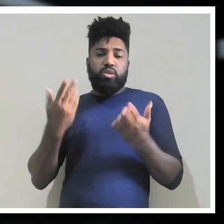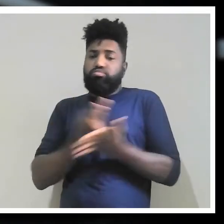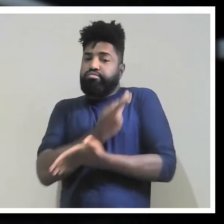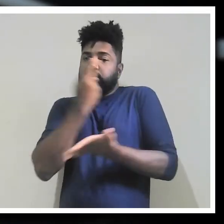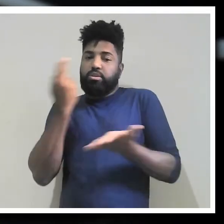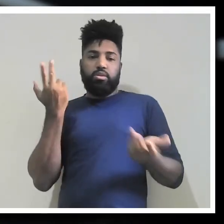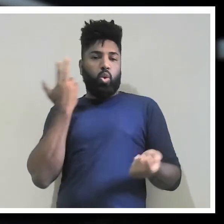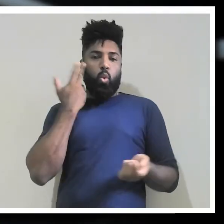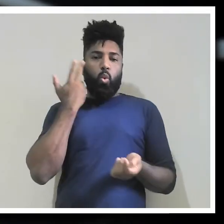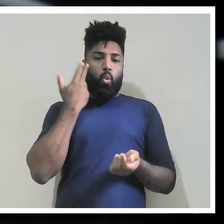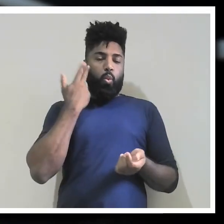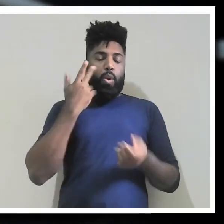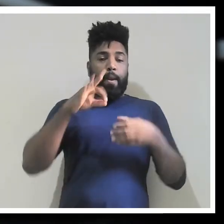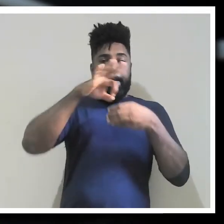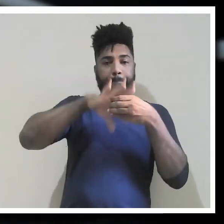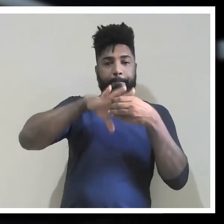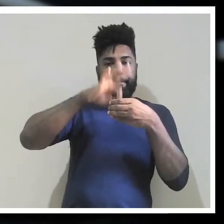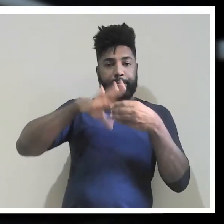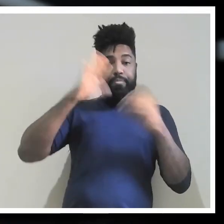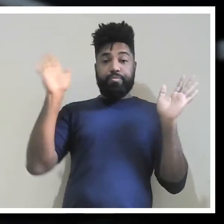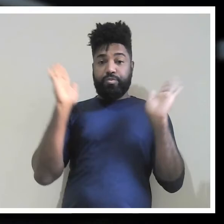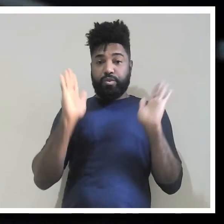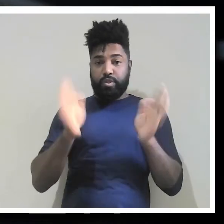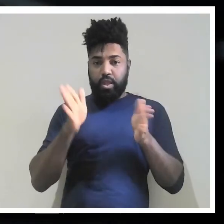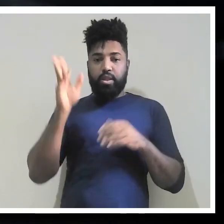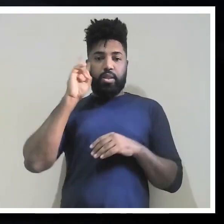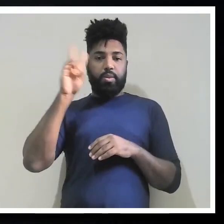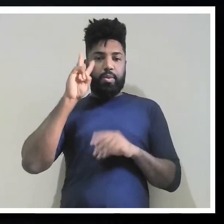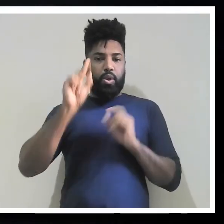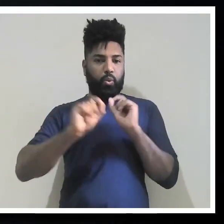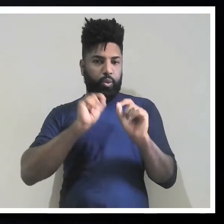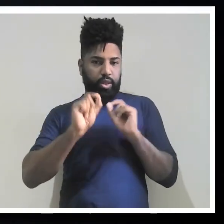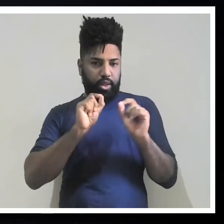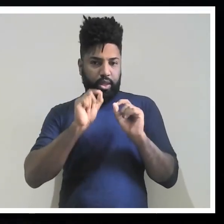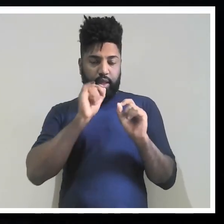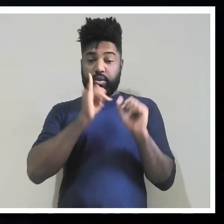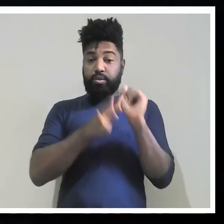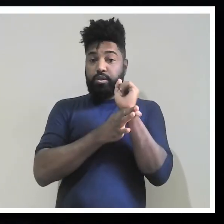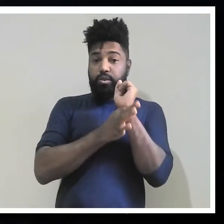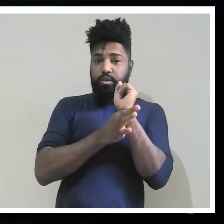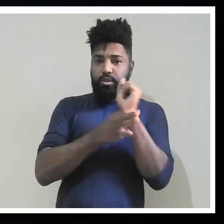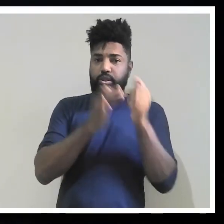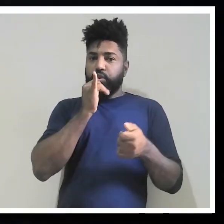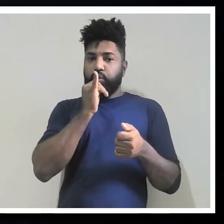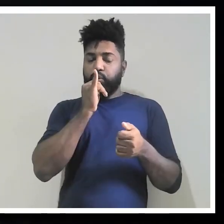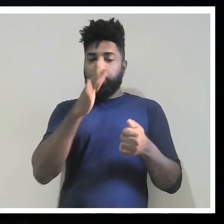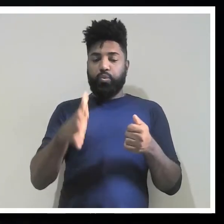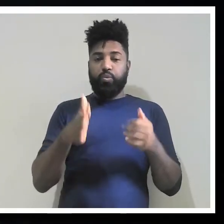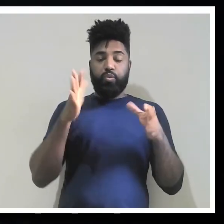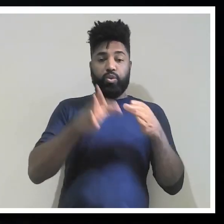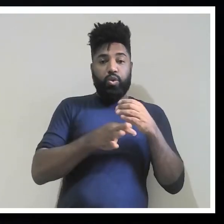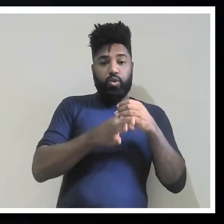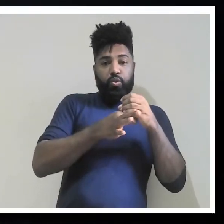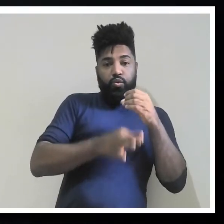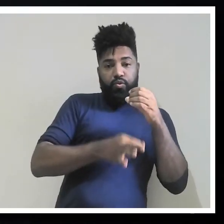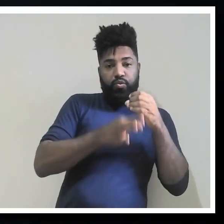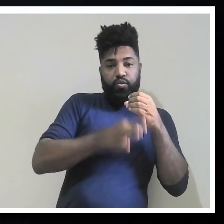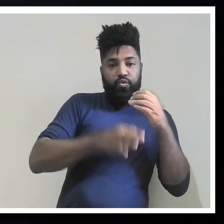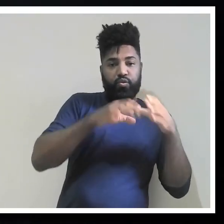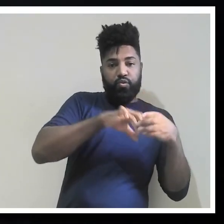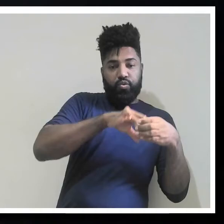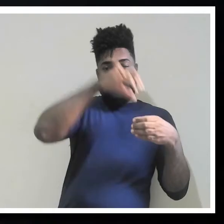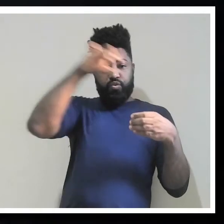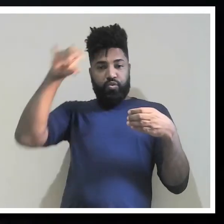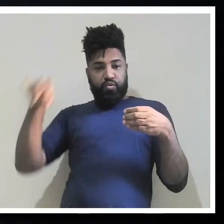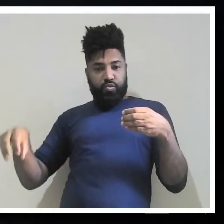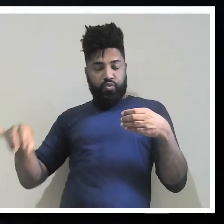de filtrado é importante lembrar o seguinte: por segurança, primeiro você tira o funil de Büchner para depois desligar o vácuo. Se você fizer